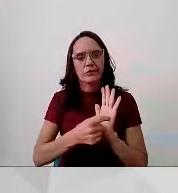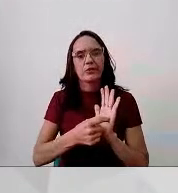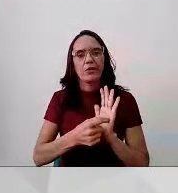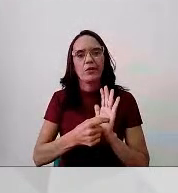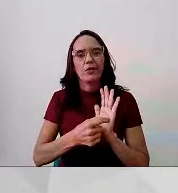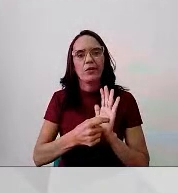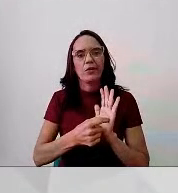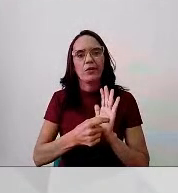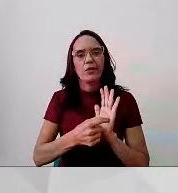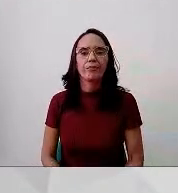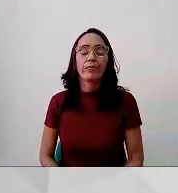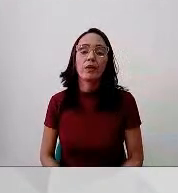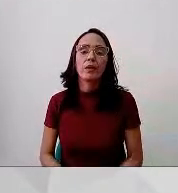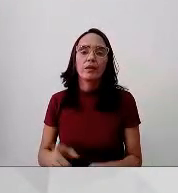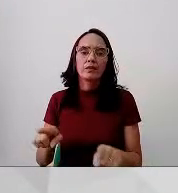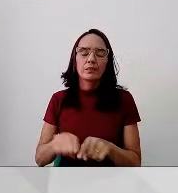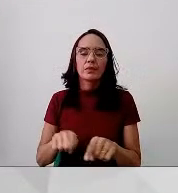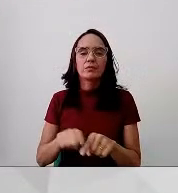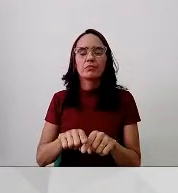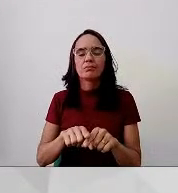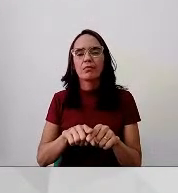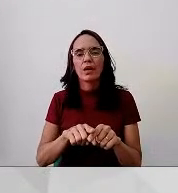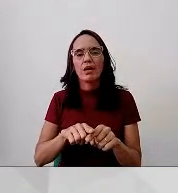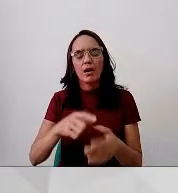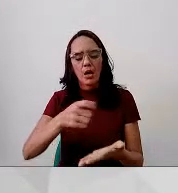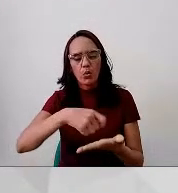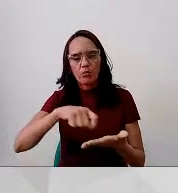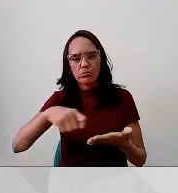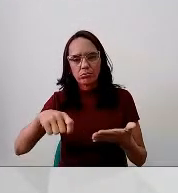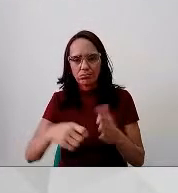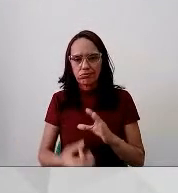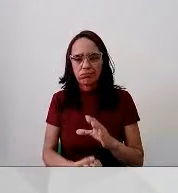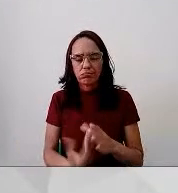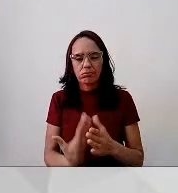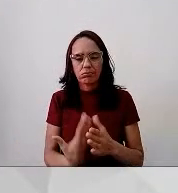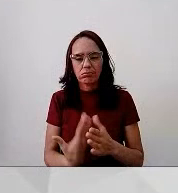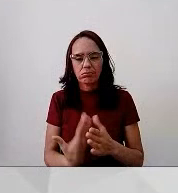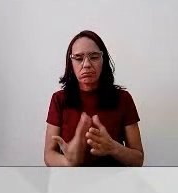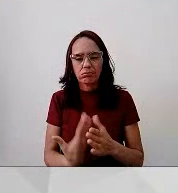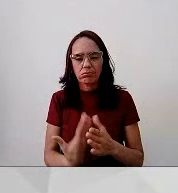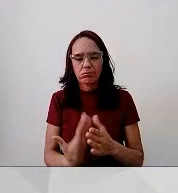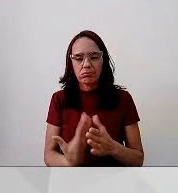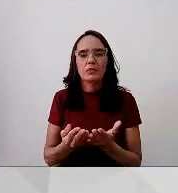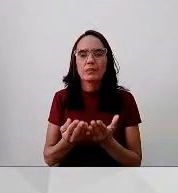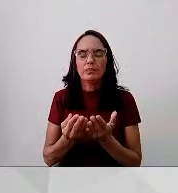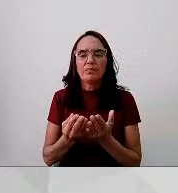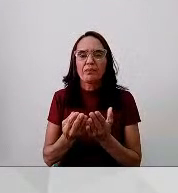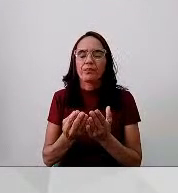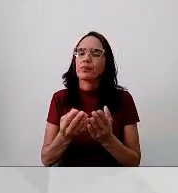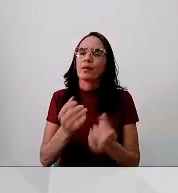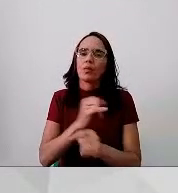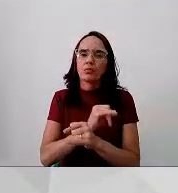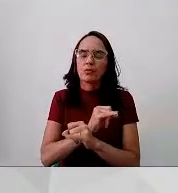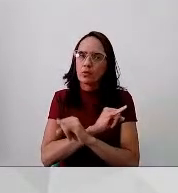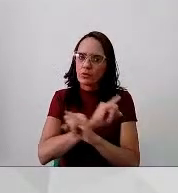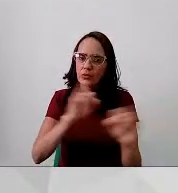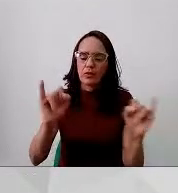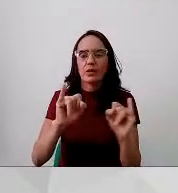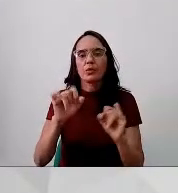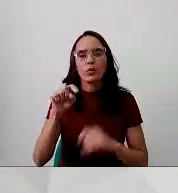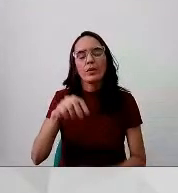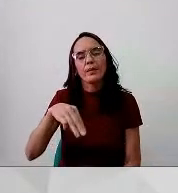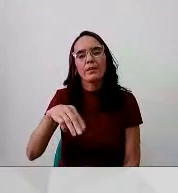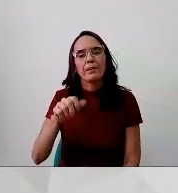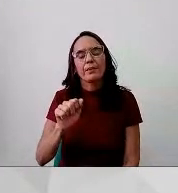Escreveu isso num livro lá, financiado pela Marinha Americana, né, Princípios da Neurodinâmica. Então tinha lá o